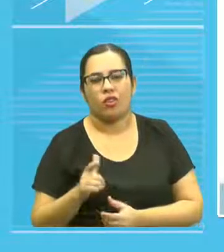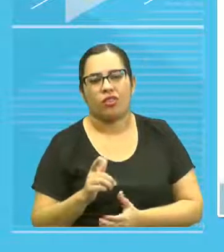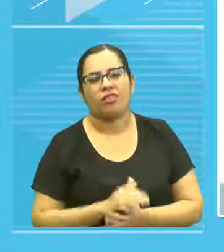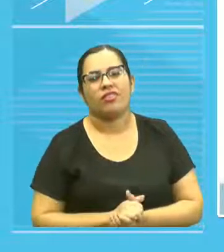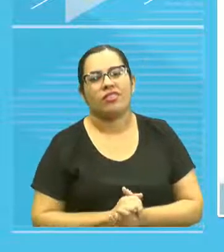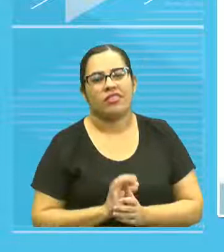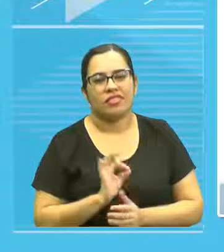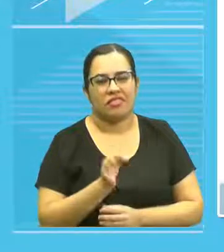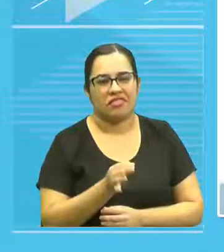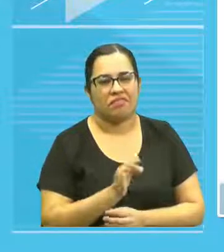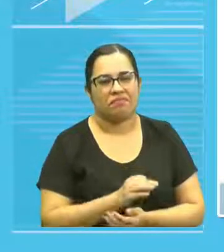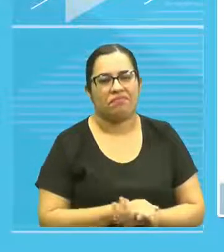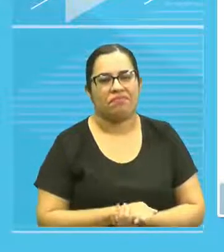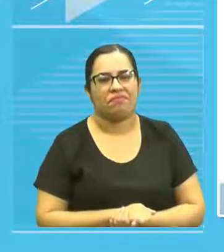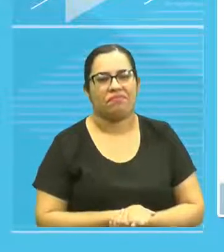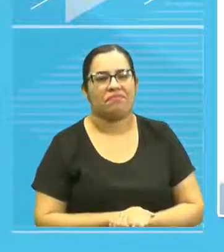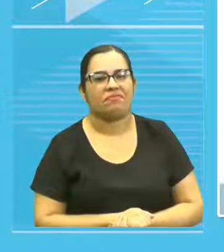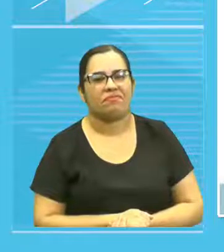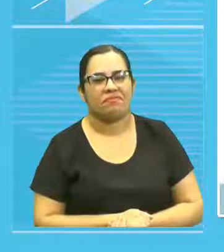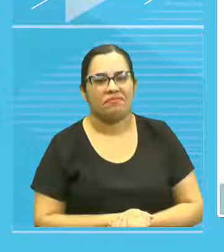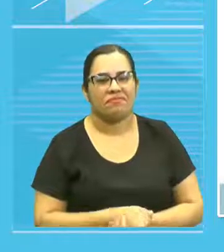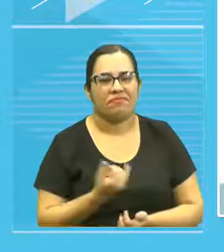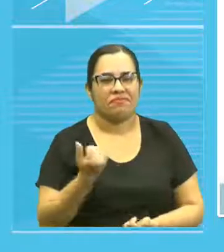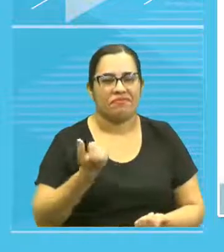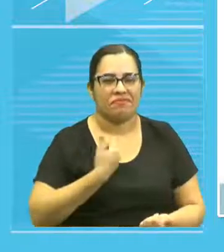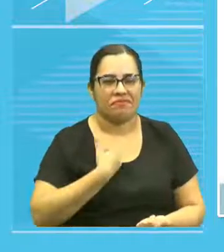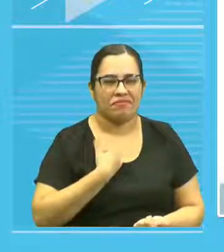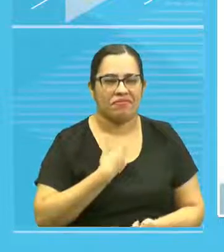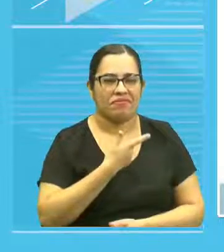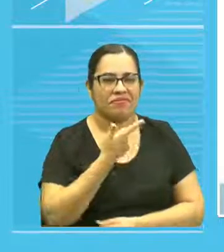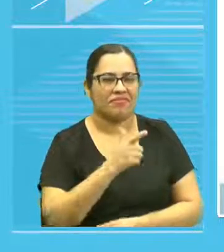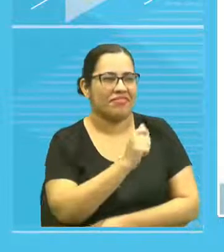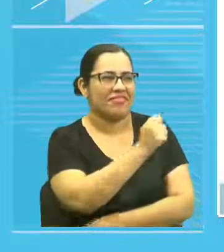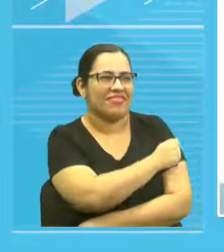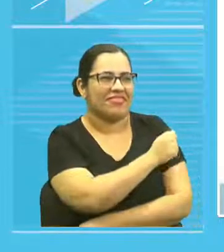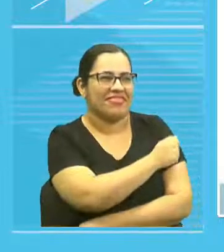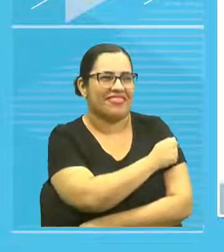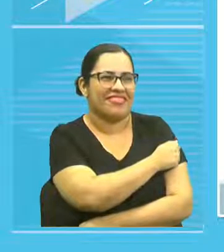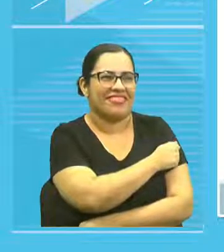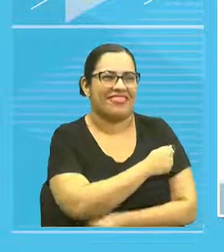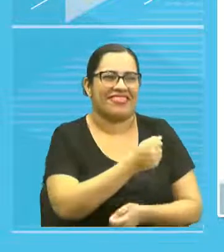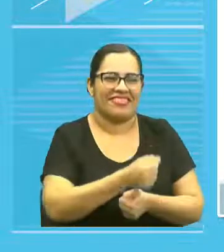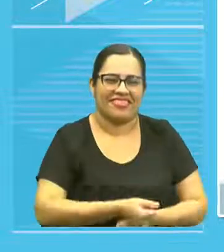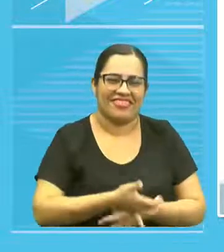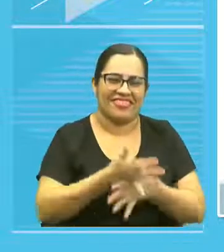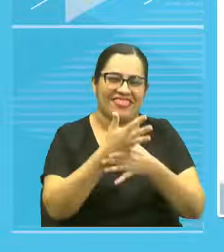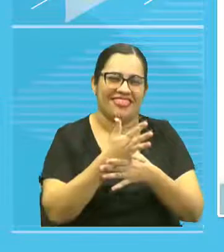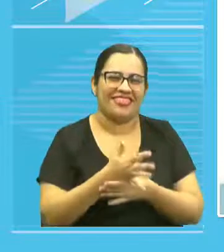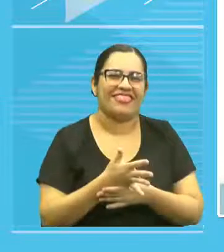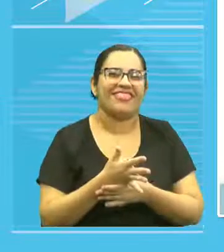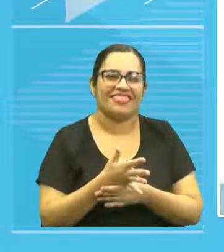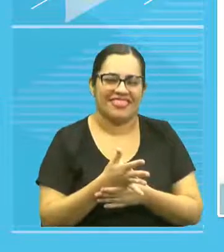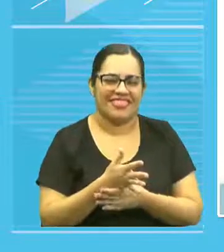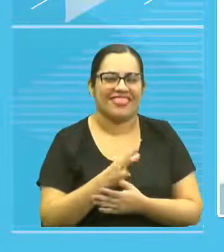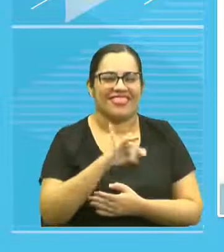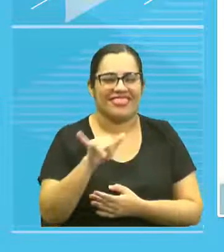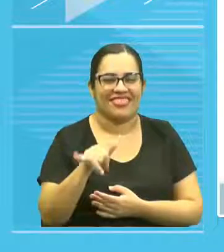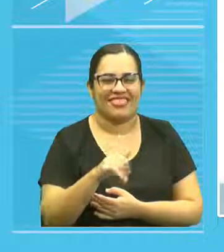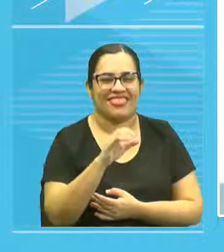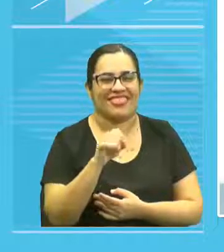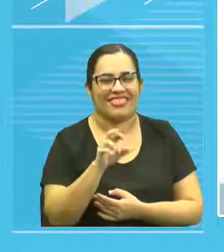rapaz vai para assistir o jogo aí mais um aluno nosso chá lá no nosso chat Tio Jorge